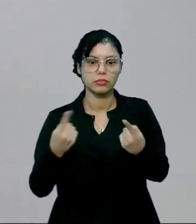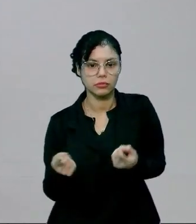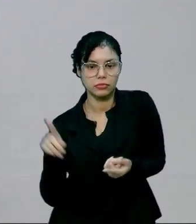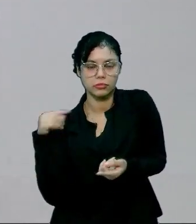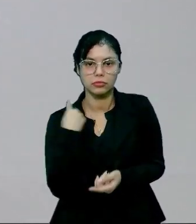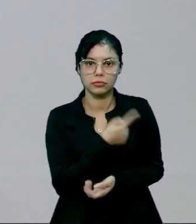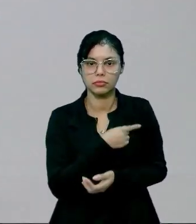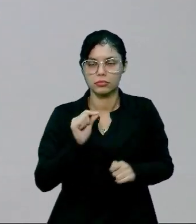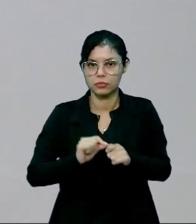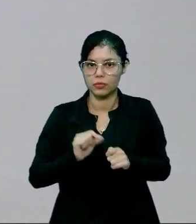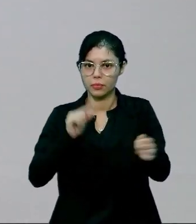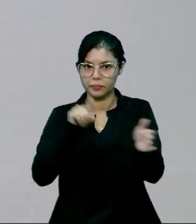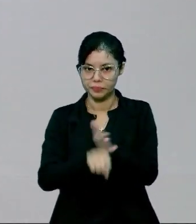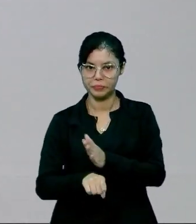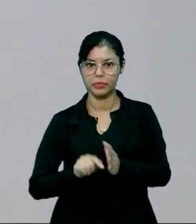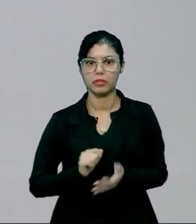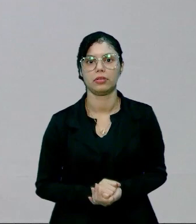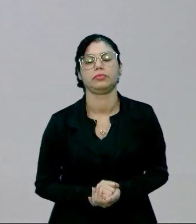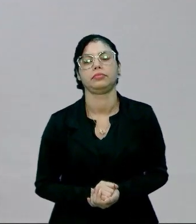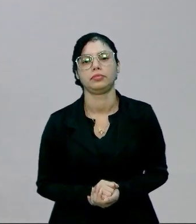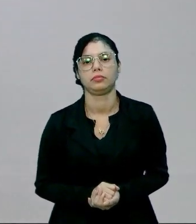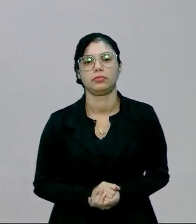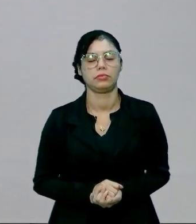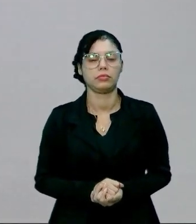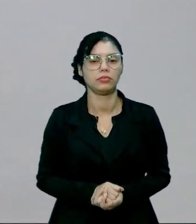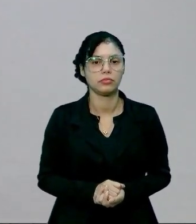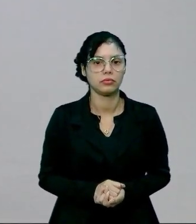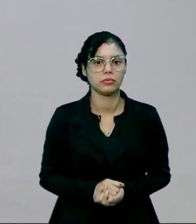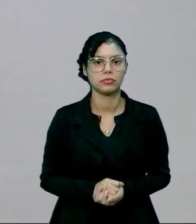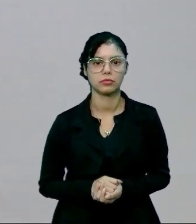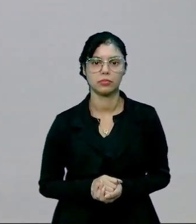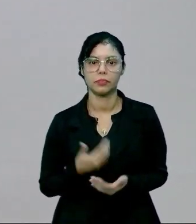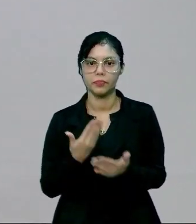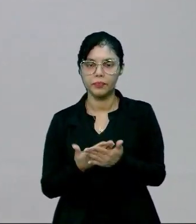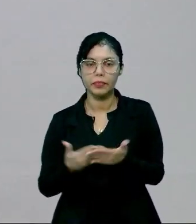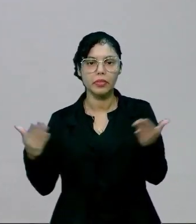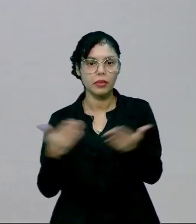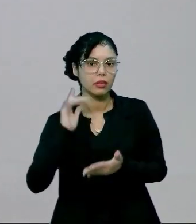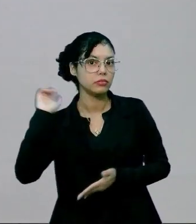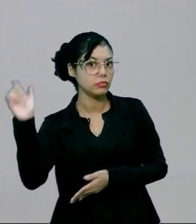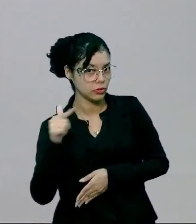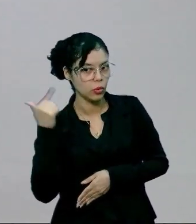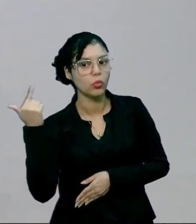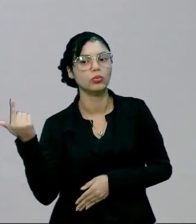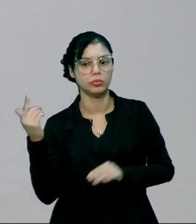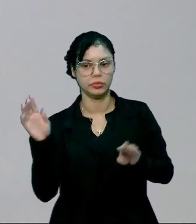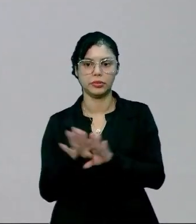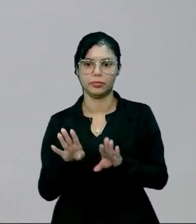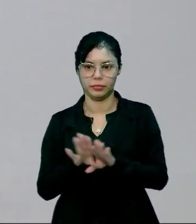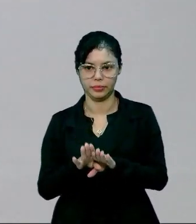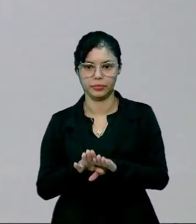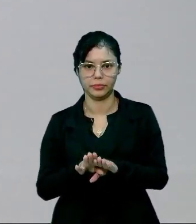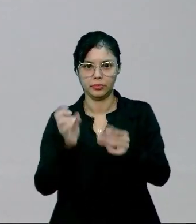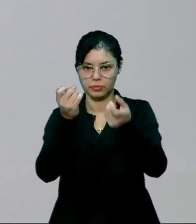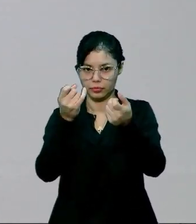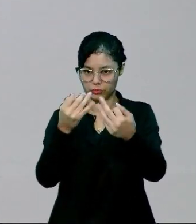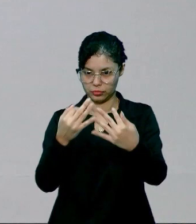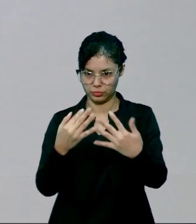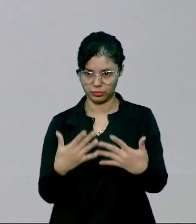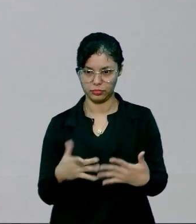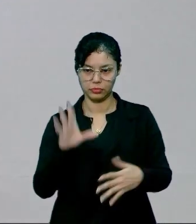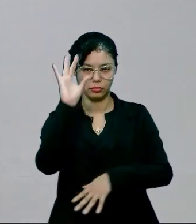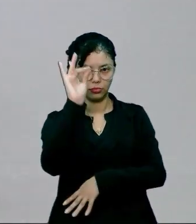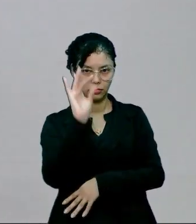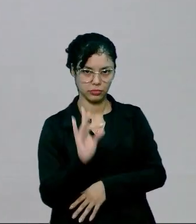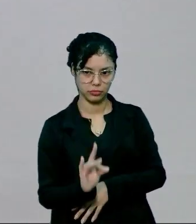fazer bastante questão, tá? Vamos fazer essa aula aqui e outras, tá? Explicando